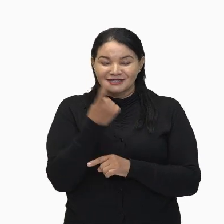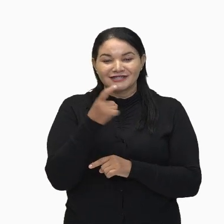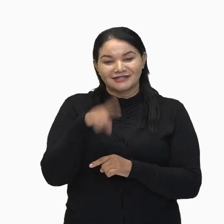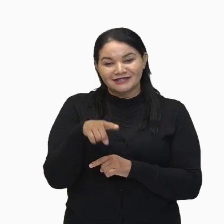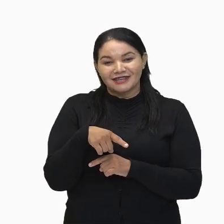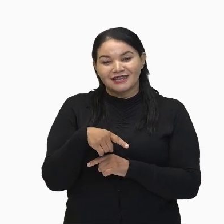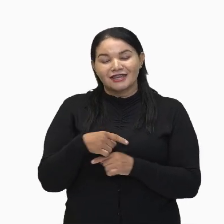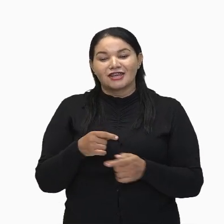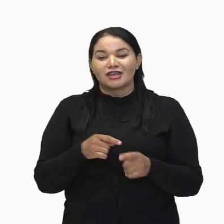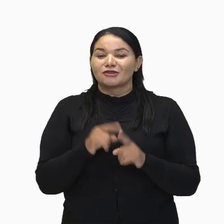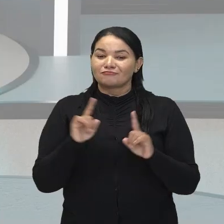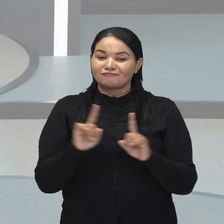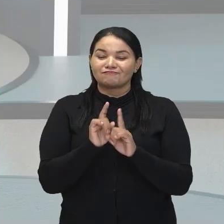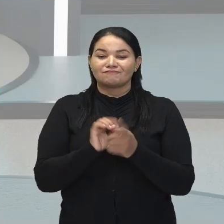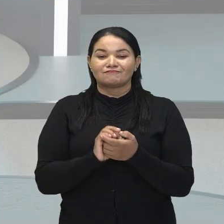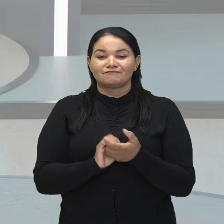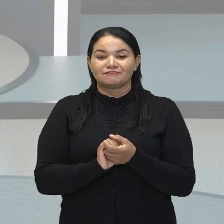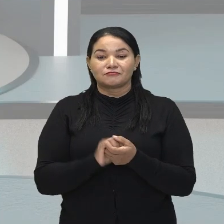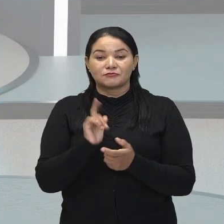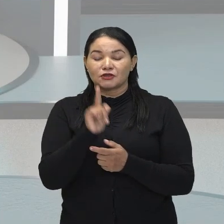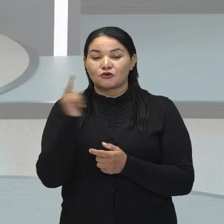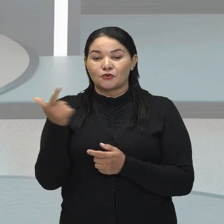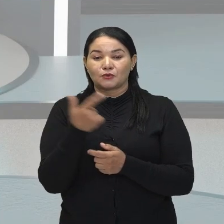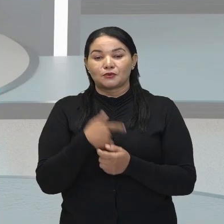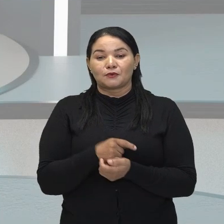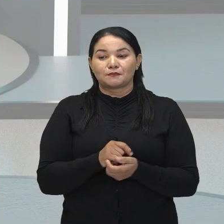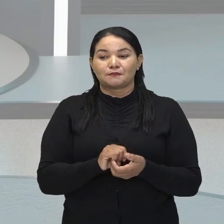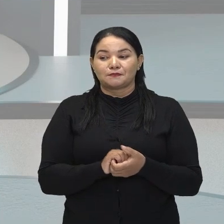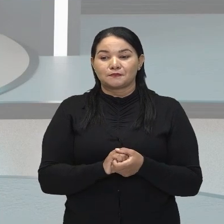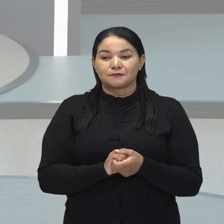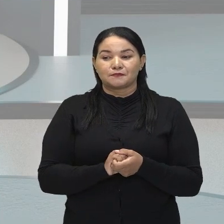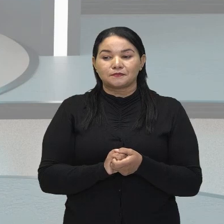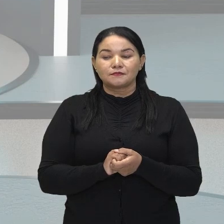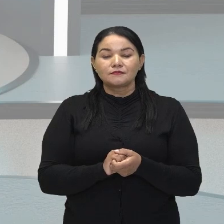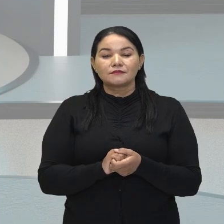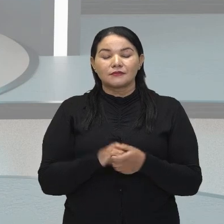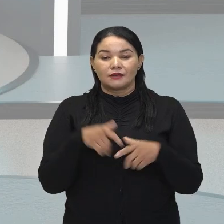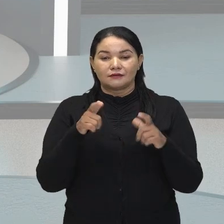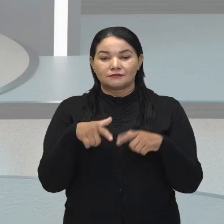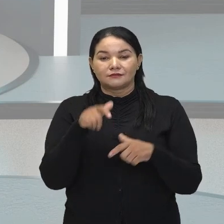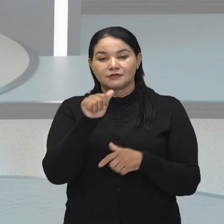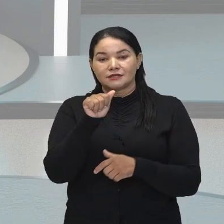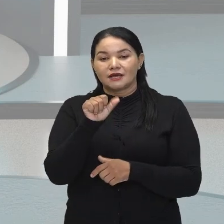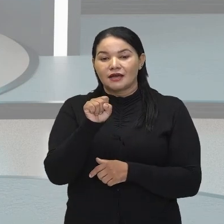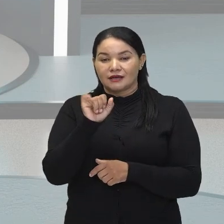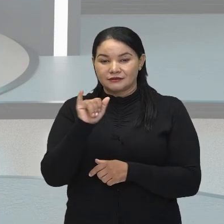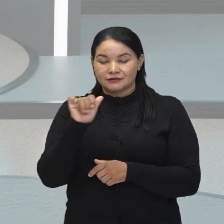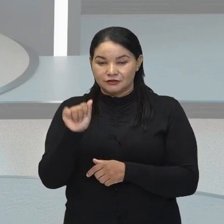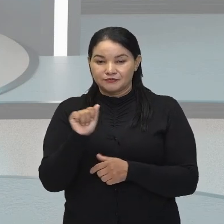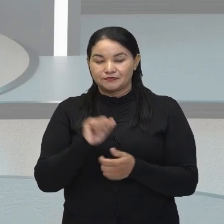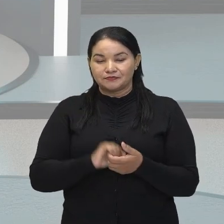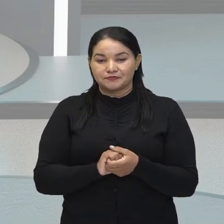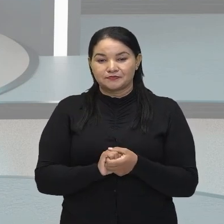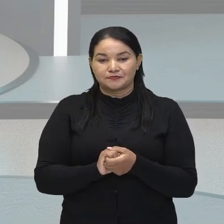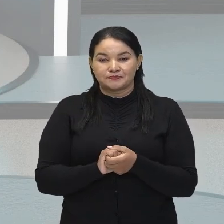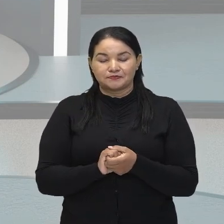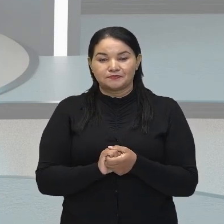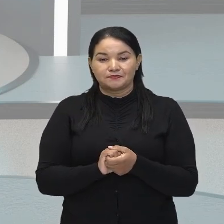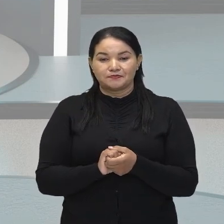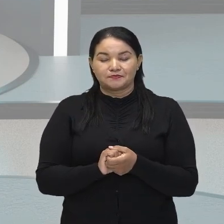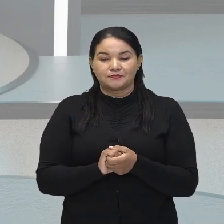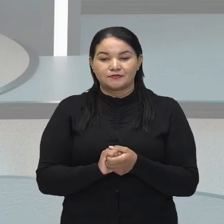avançando agora para um outro lugar, Ásia. Essa dança aqui vocês já devem ter visto em